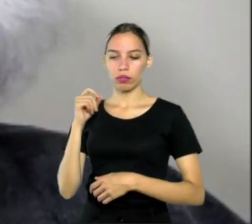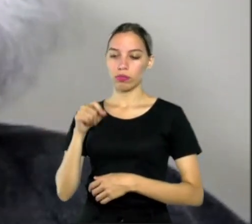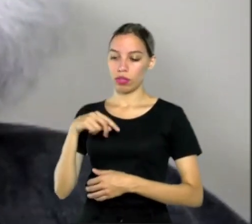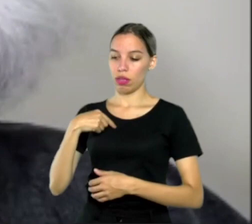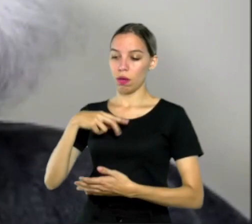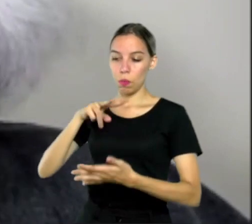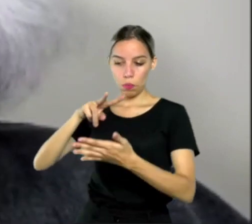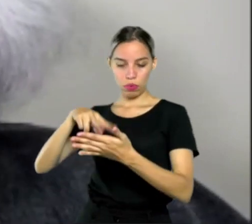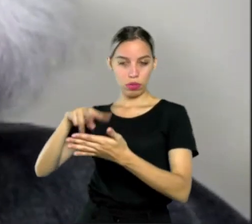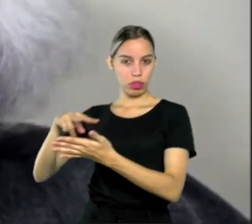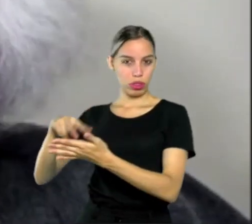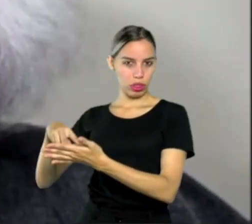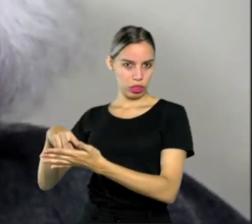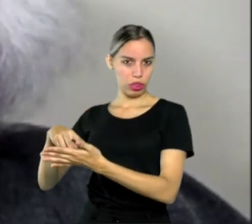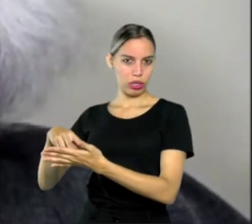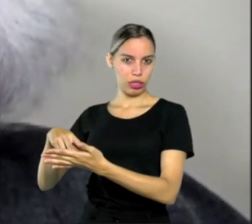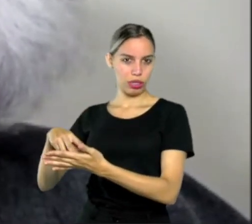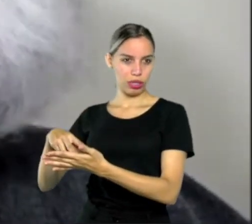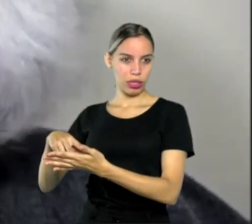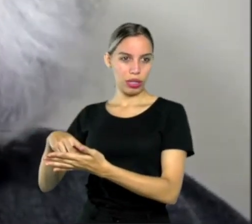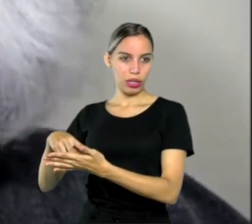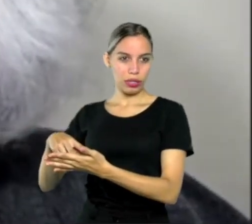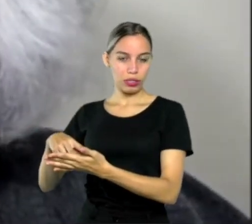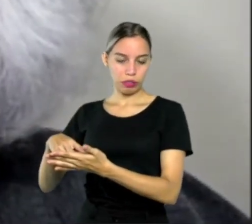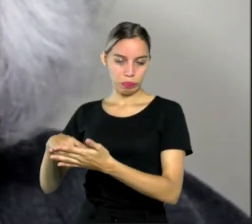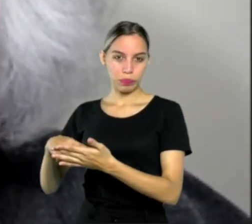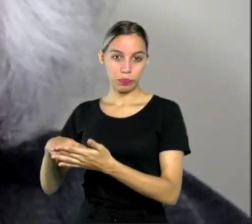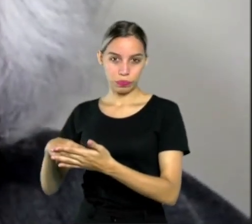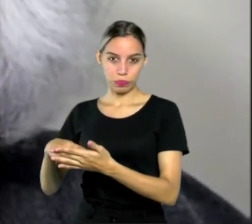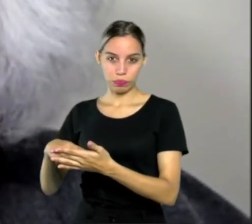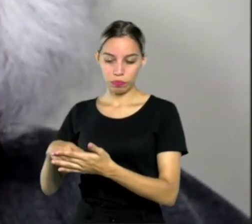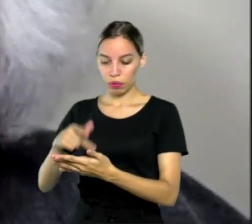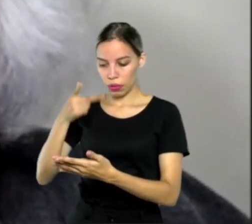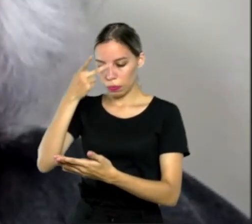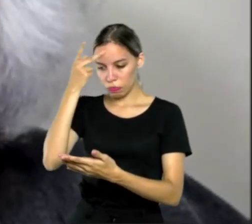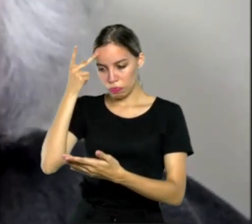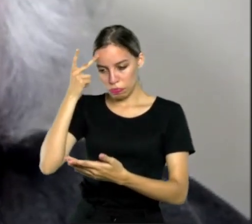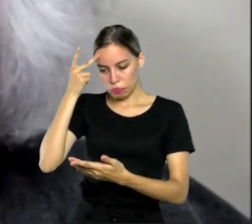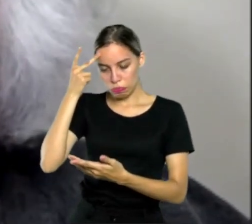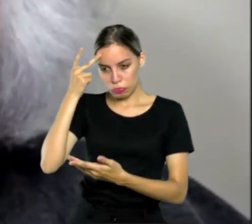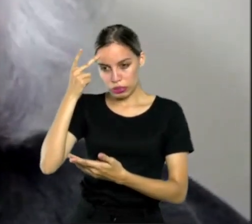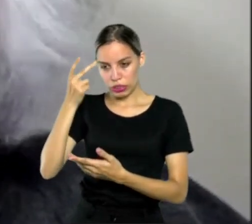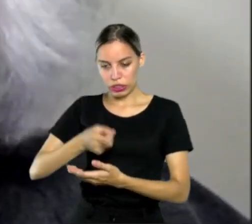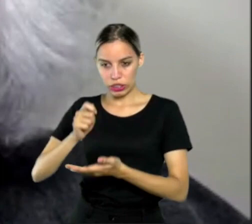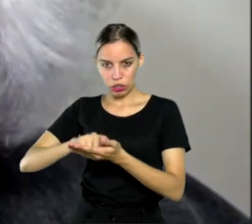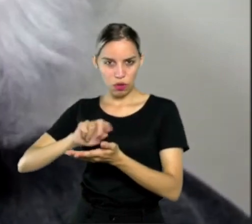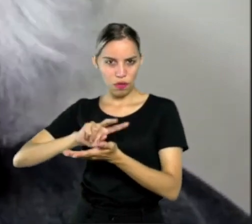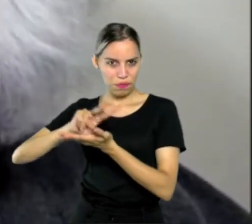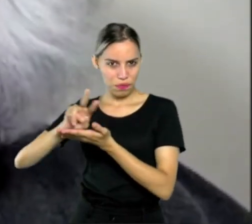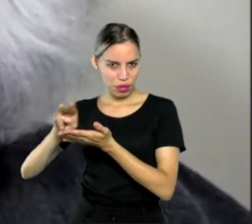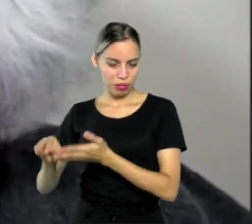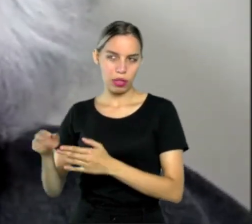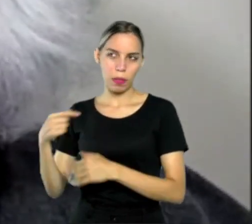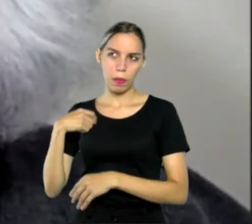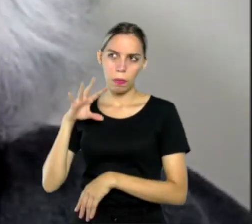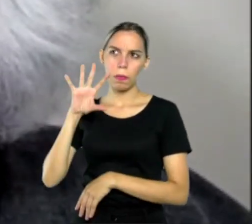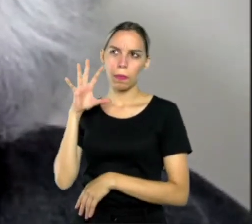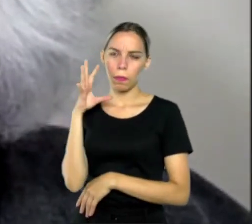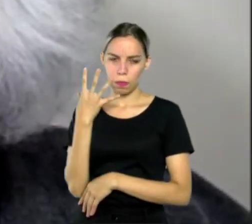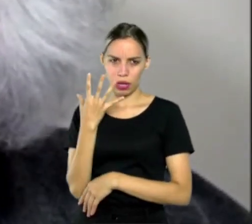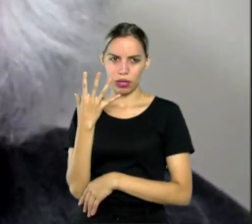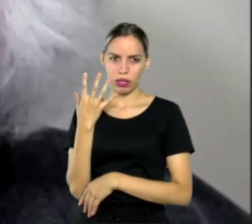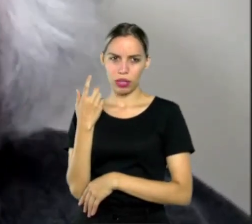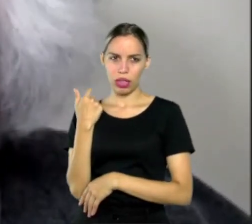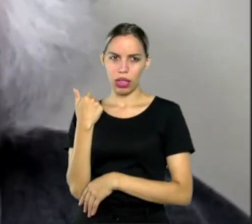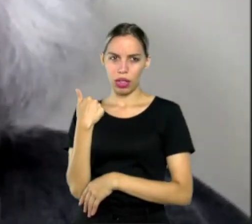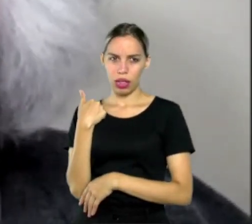Bocage, Pessoa, né, como primeiras leituras, assim, de literatura, eu tenho a impressão que